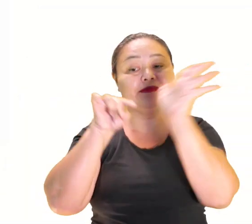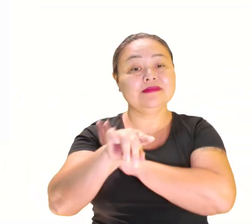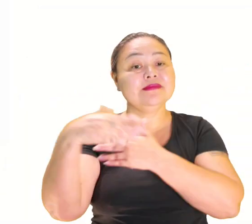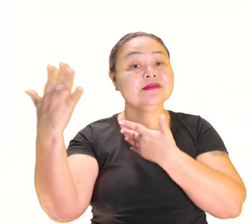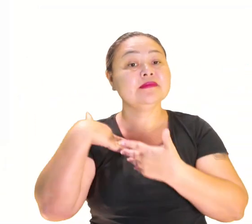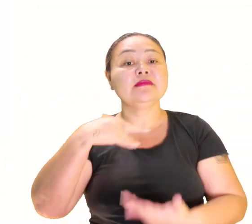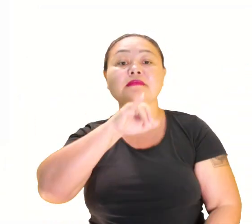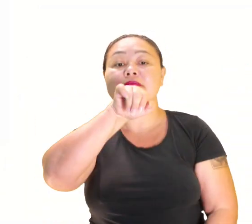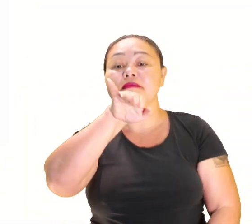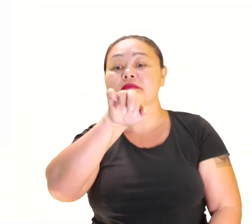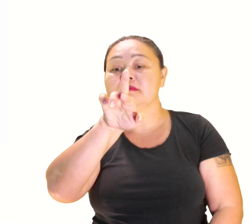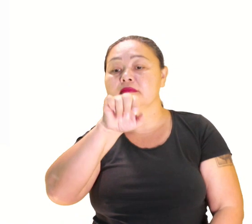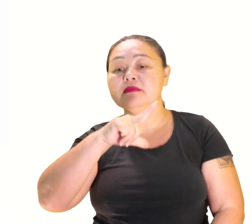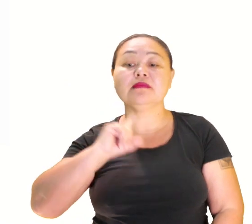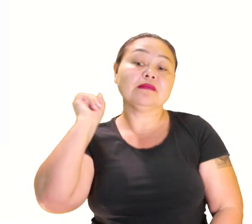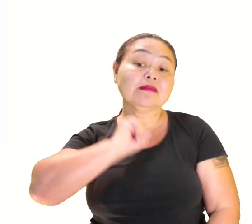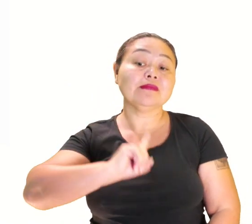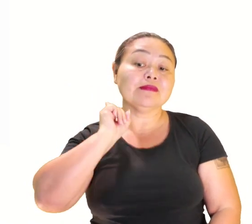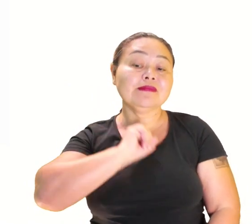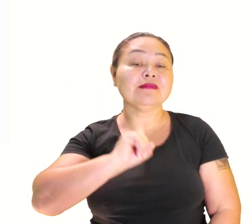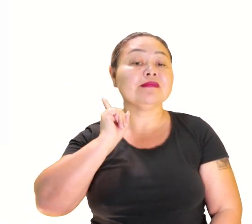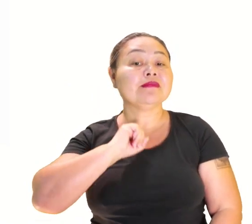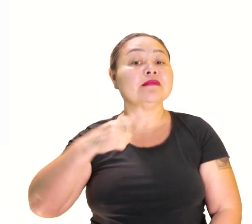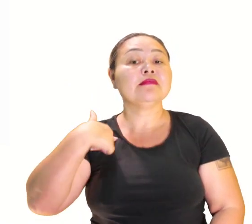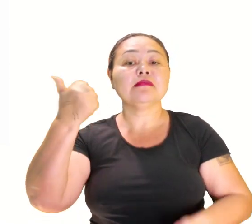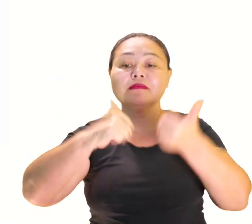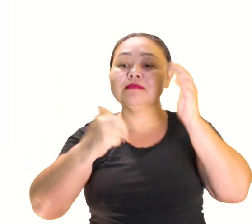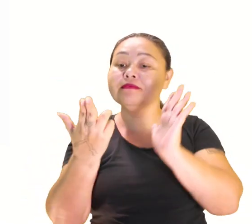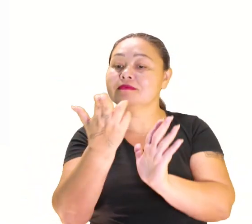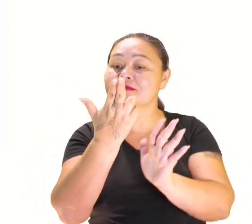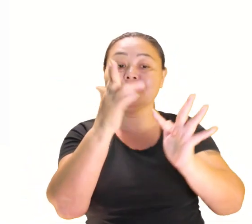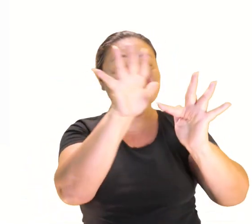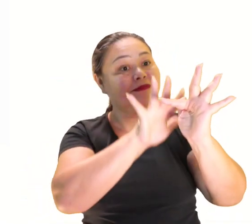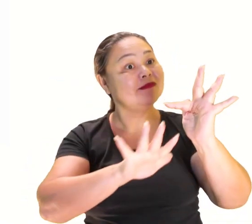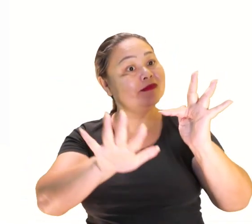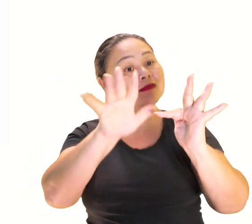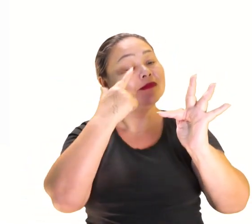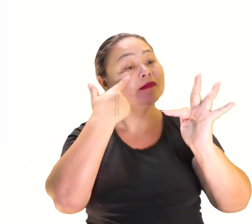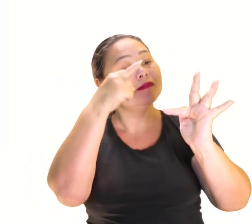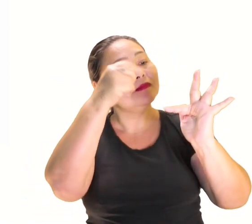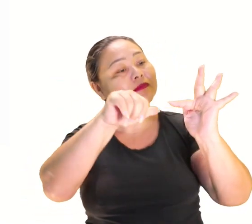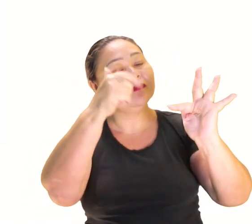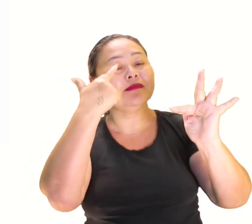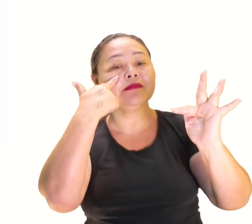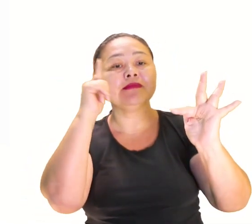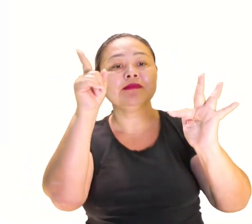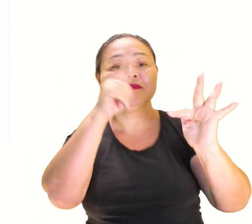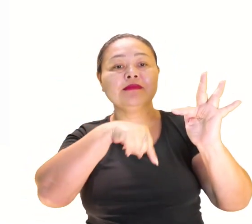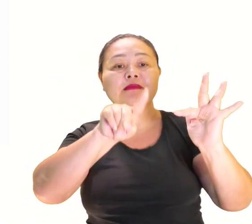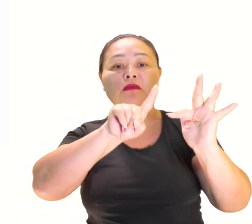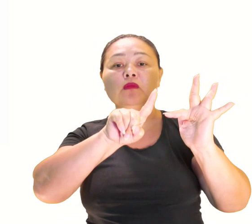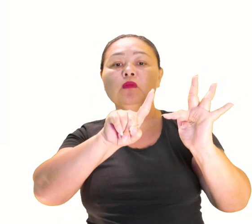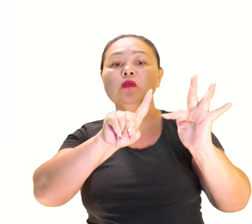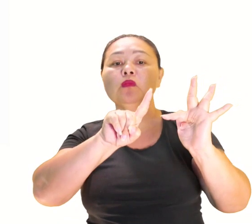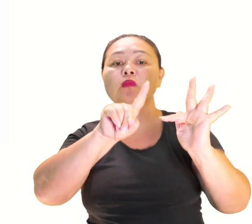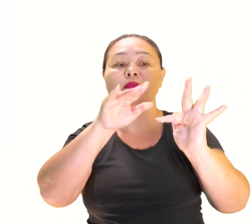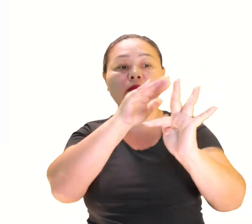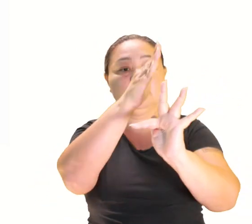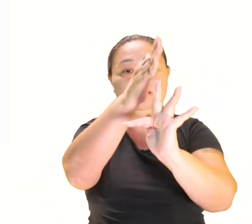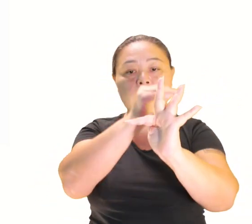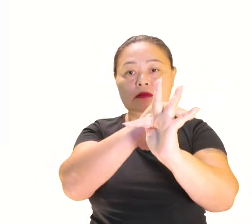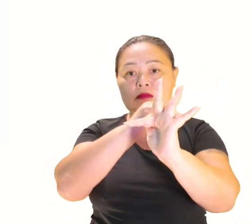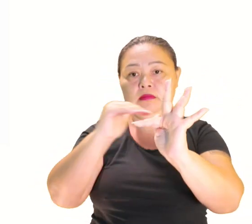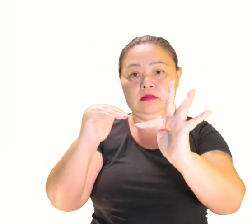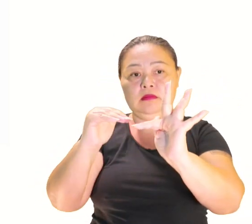hoje vem lá de Juiz de Fora, Minas Gerais, e é uma análise gráfica, né, professor Maurício? Isso. A figura abaixo é um esboço no